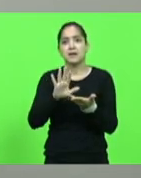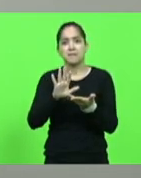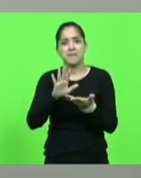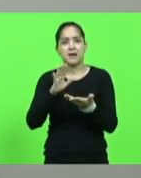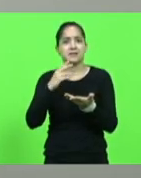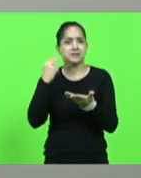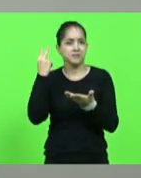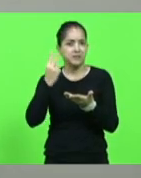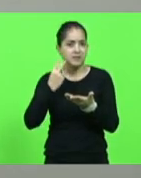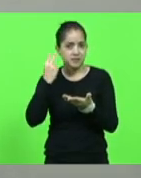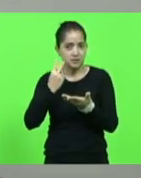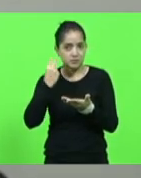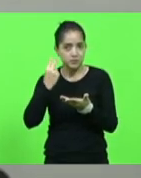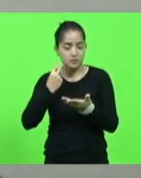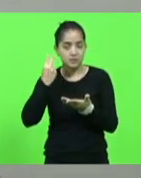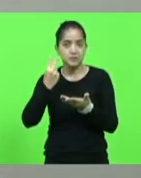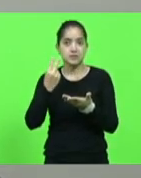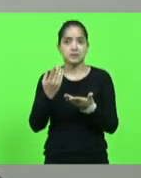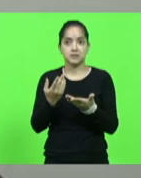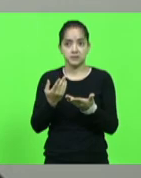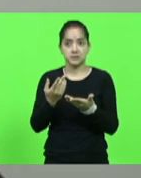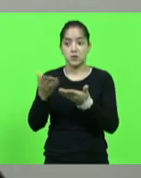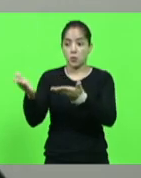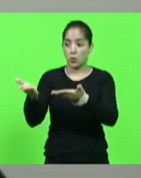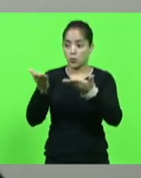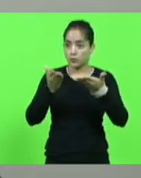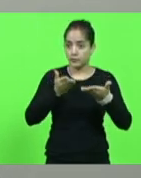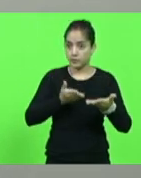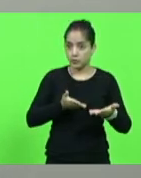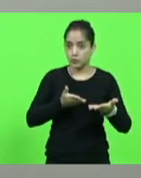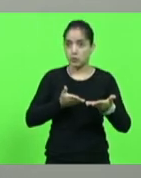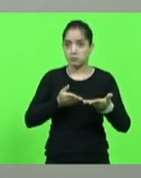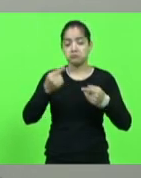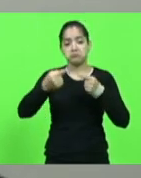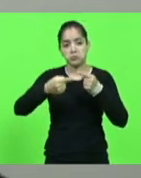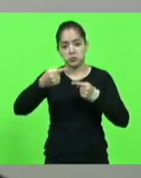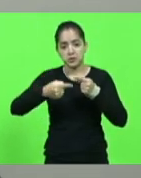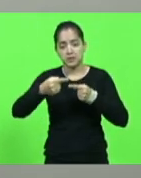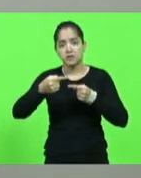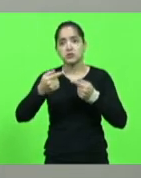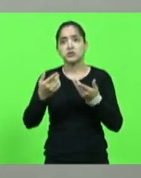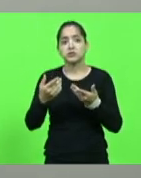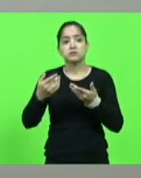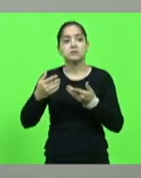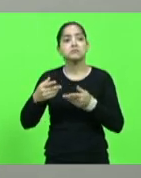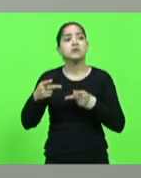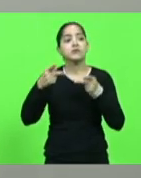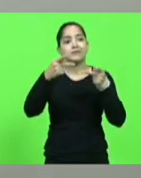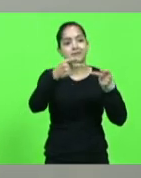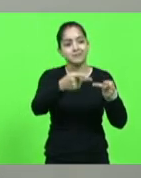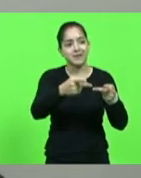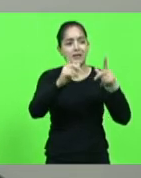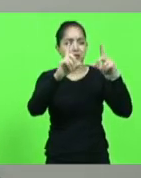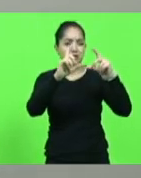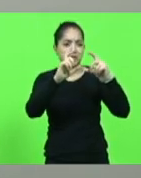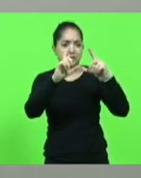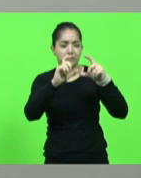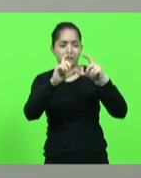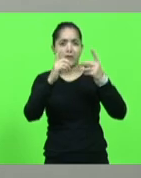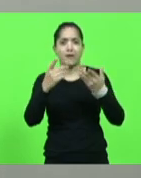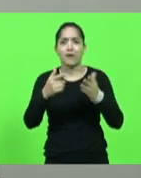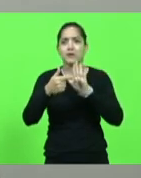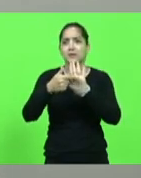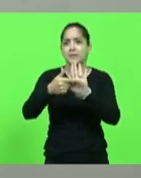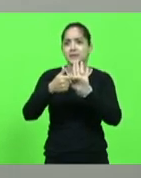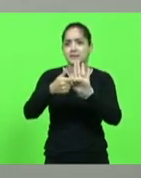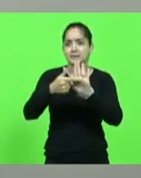do partido, convidou políticos e foi fazer uma visita. Daí tira foto e apresentando que foi